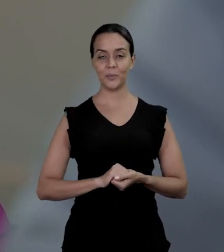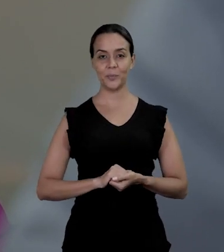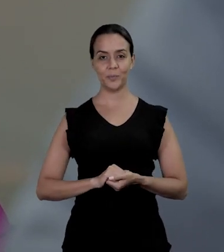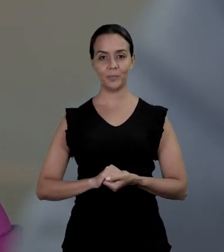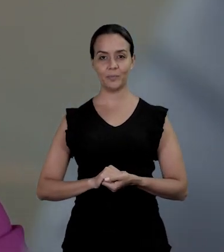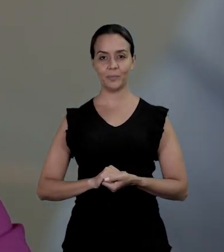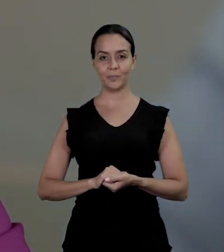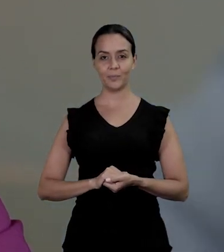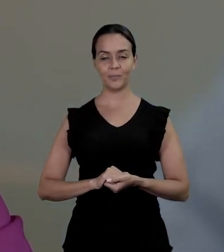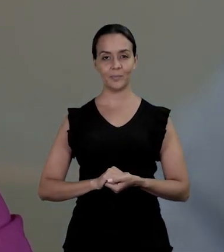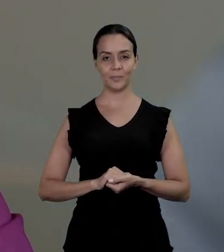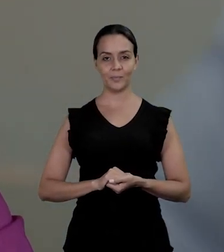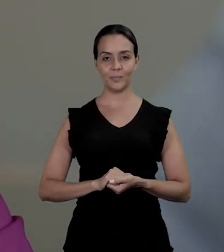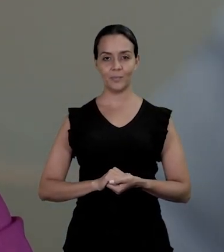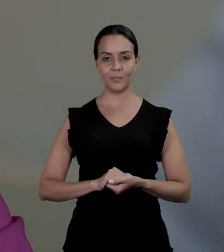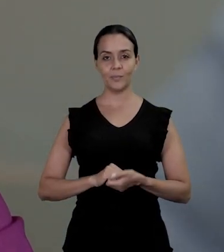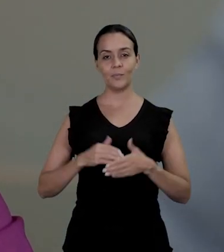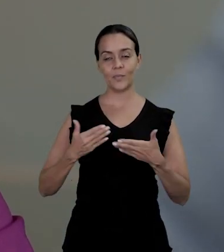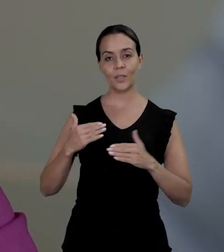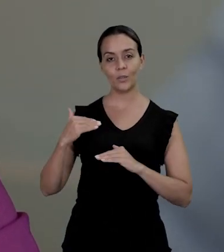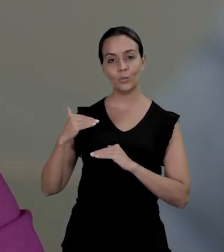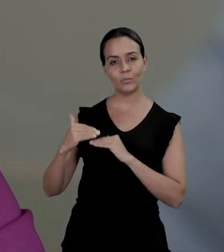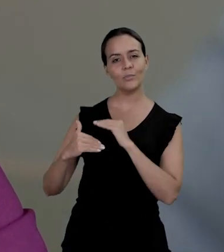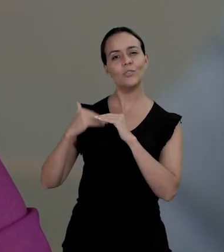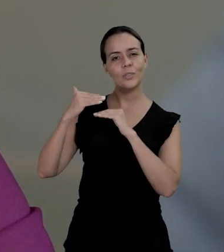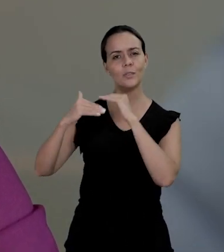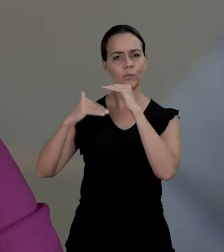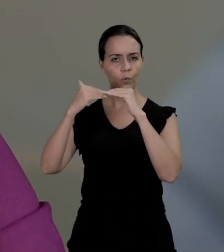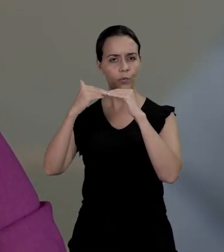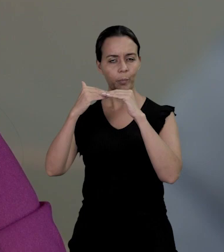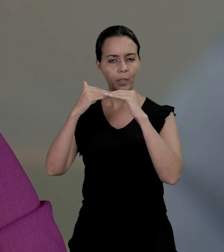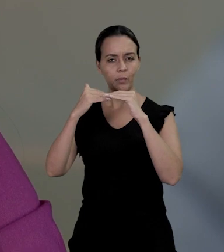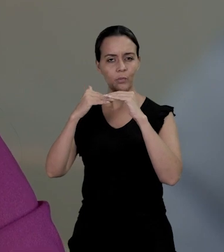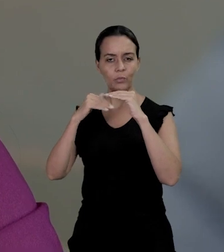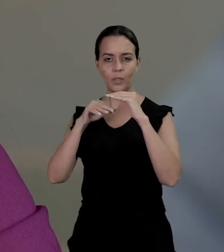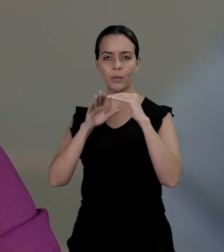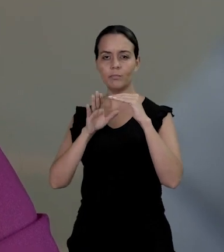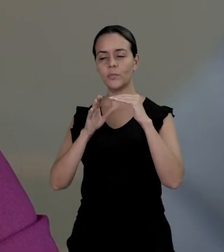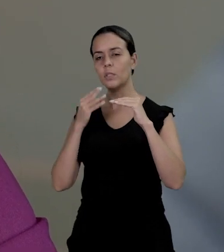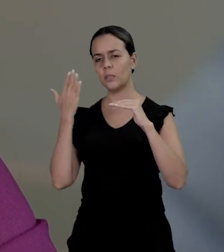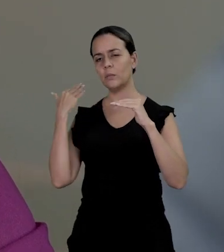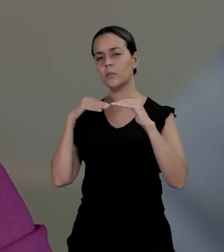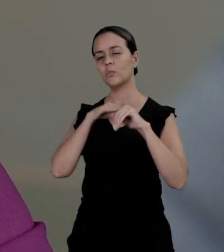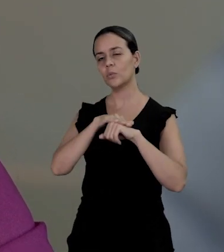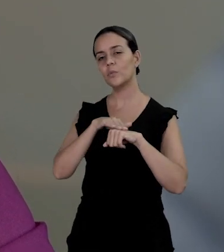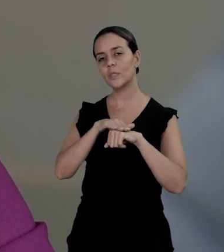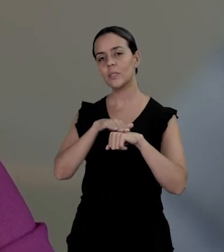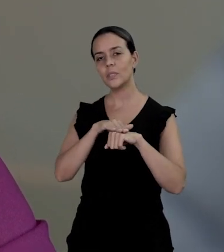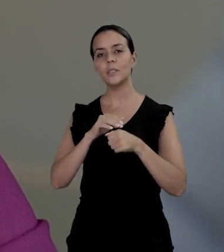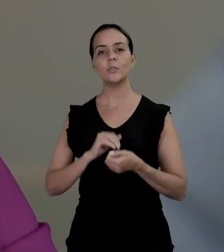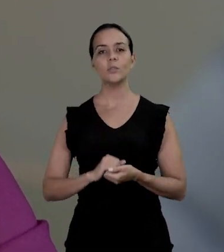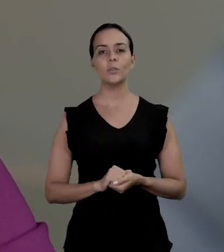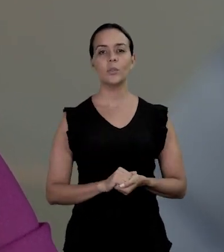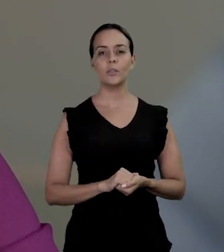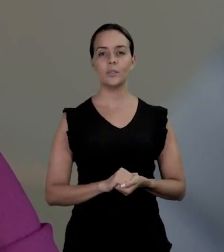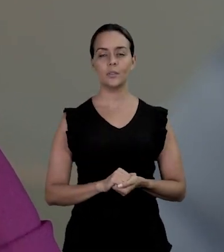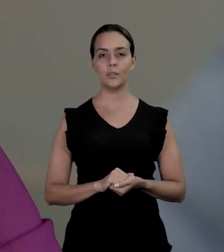estava conversando, eu falei, não adianta muito ter pessoas